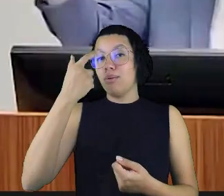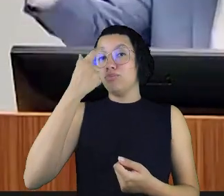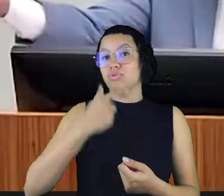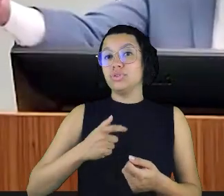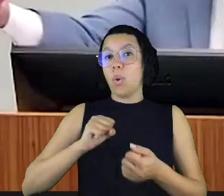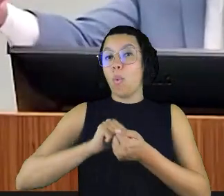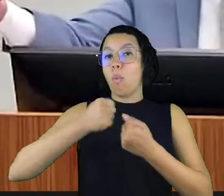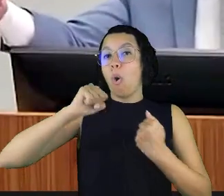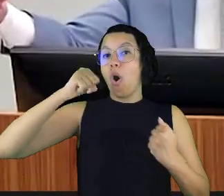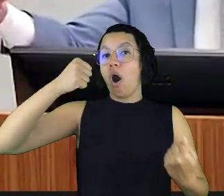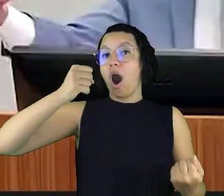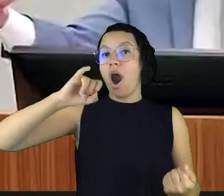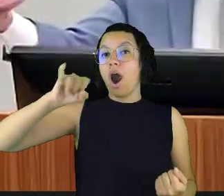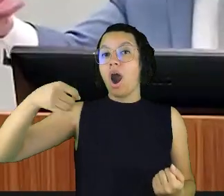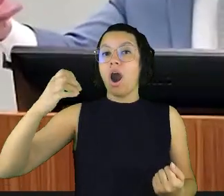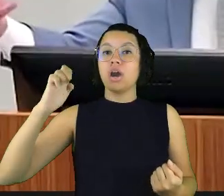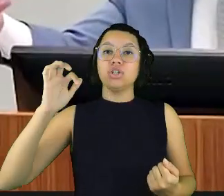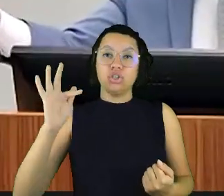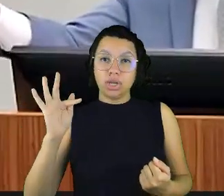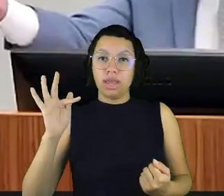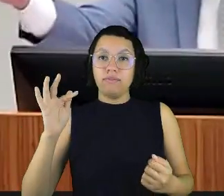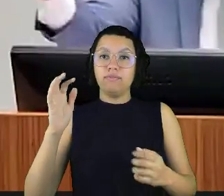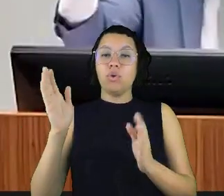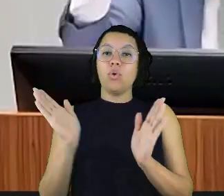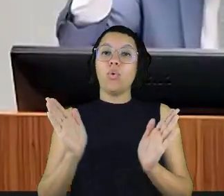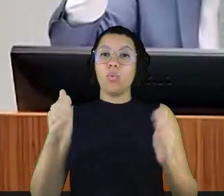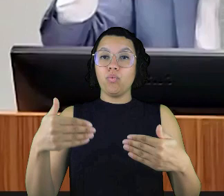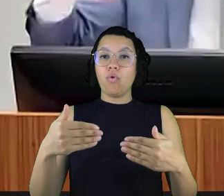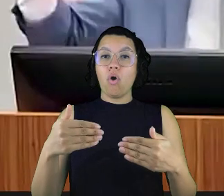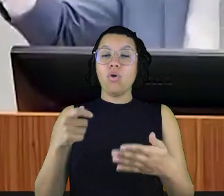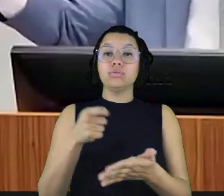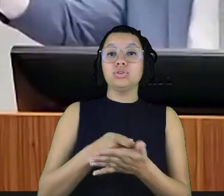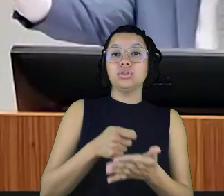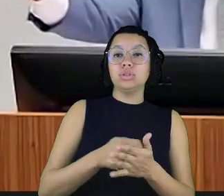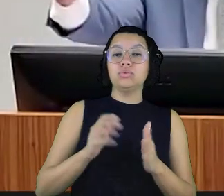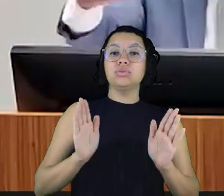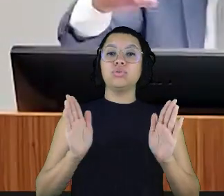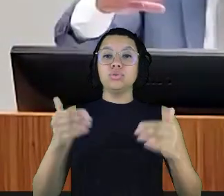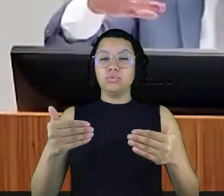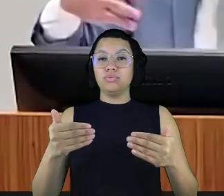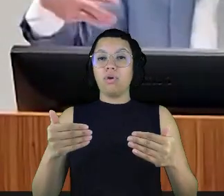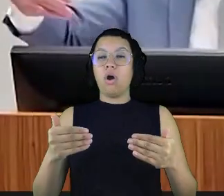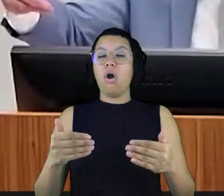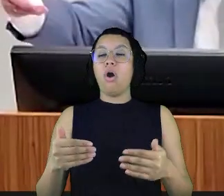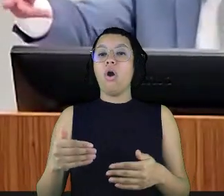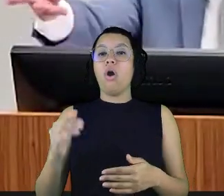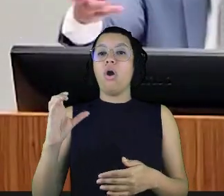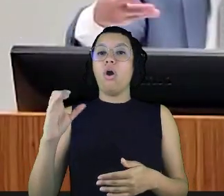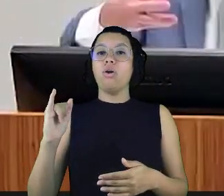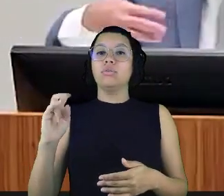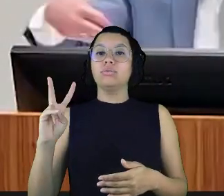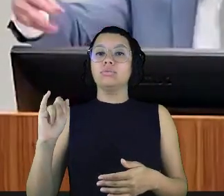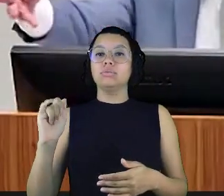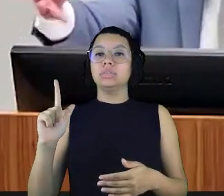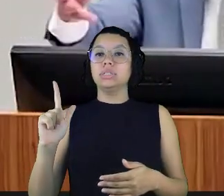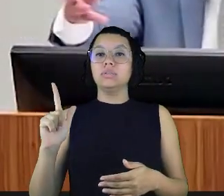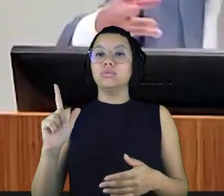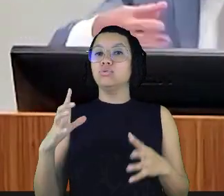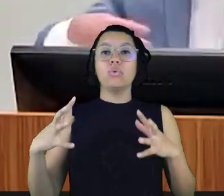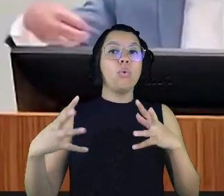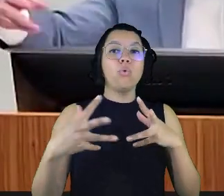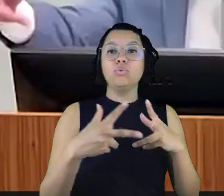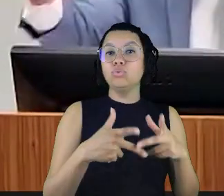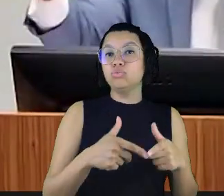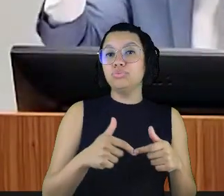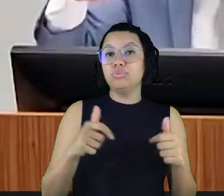com o Fórum de Execução e o Fórum Civil. Todo mundo se fundindo para cuidar de coisicas, porque